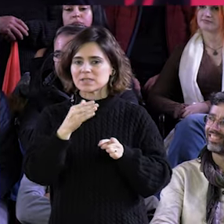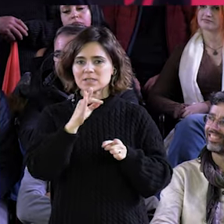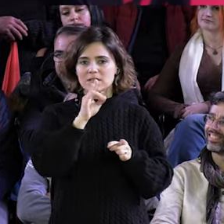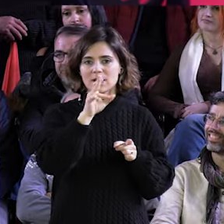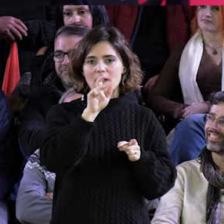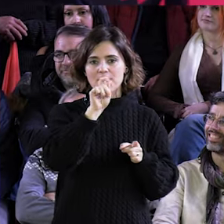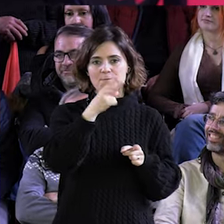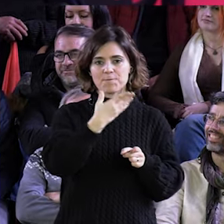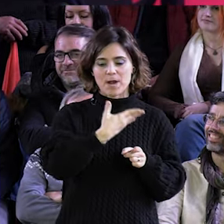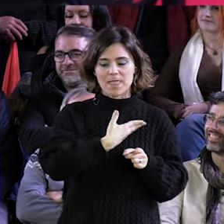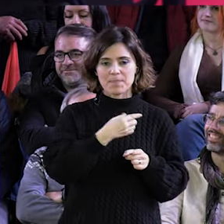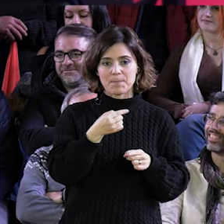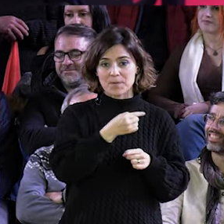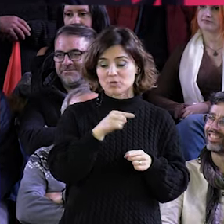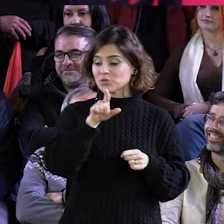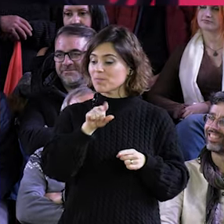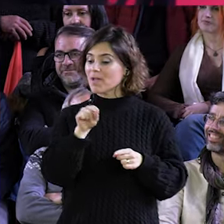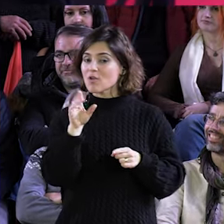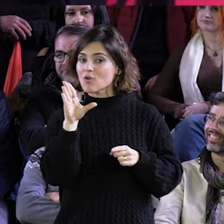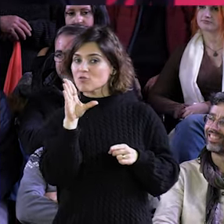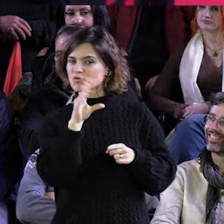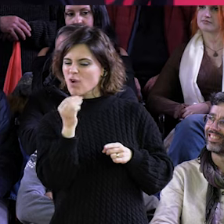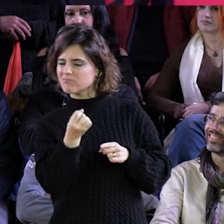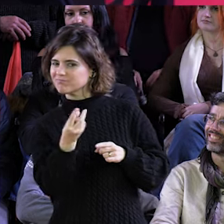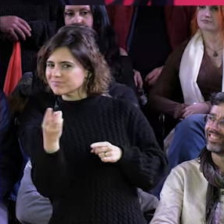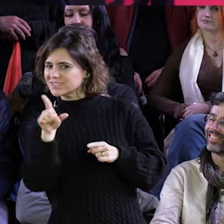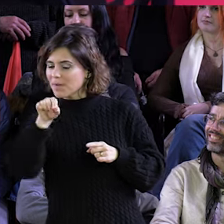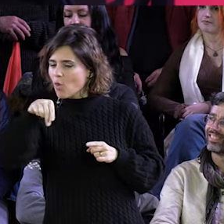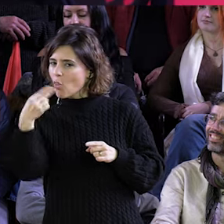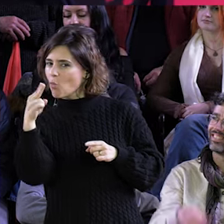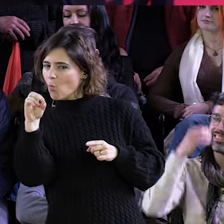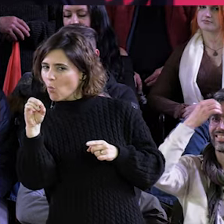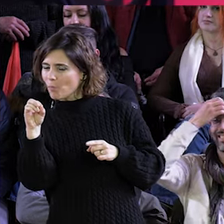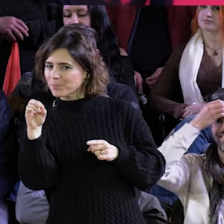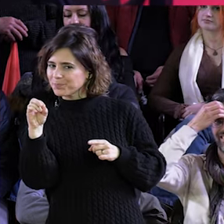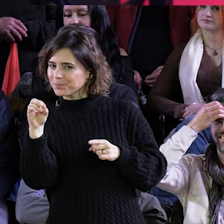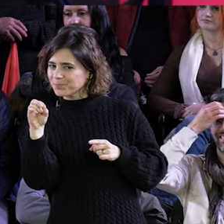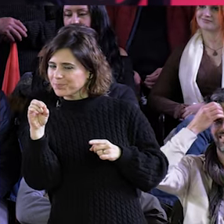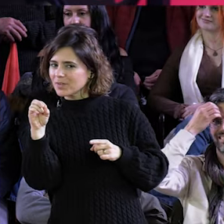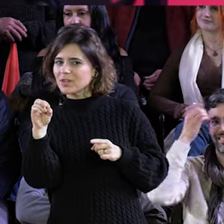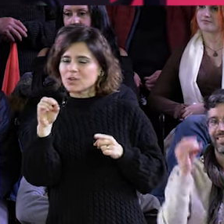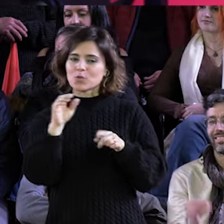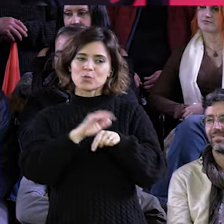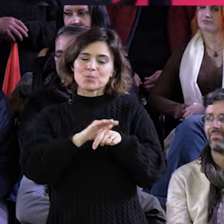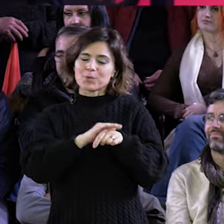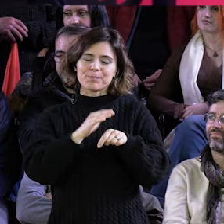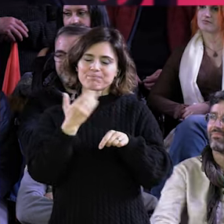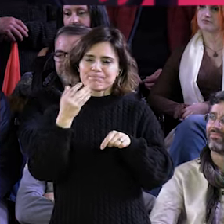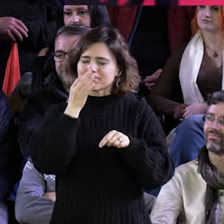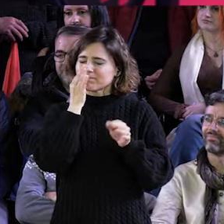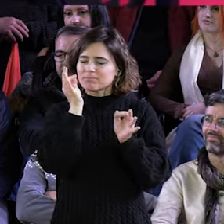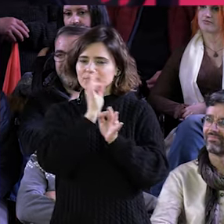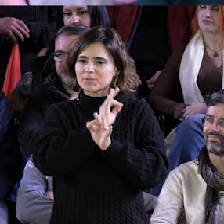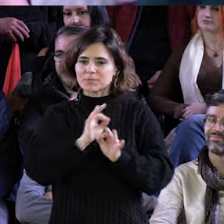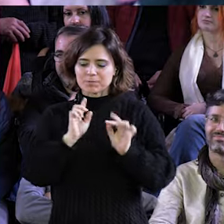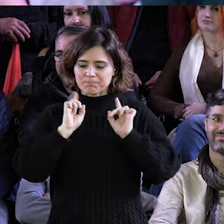Menos, aos Joões e ao Nuno Sanches pela maravilhosa entrada neste comício.